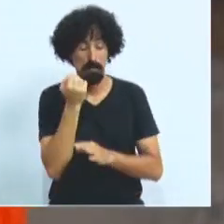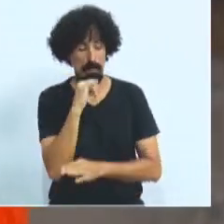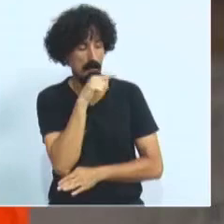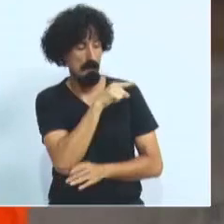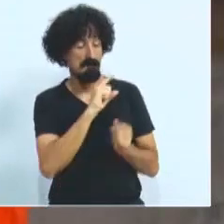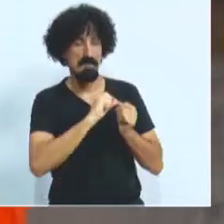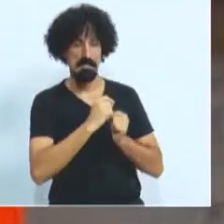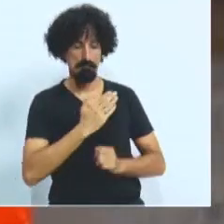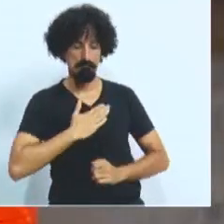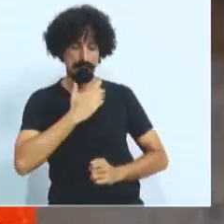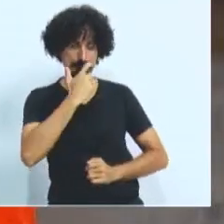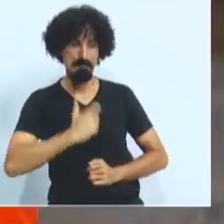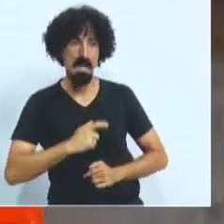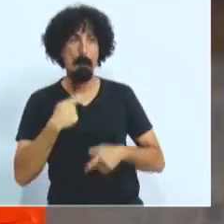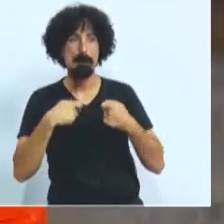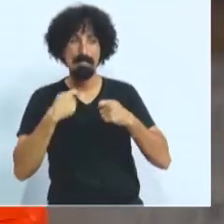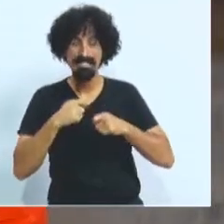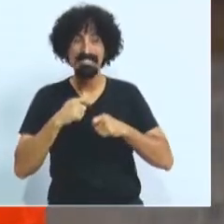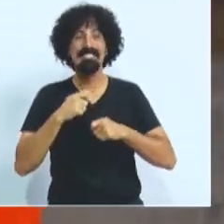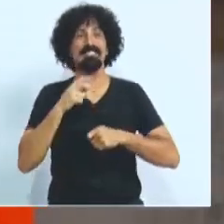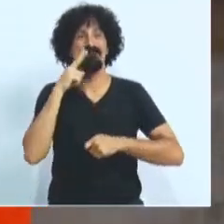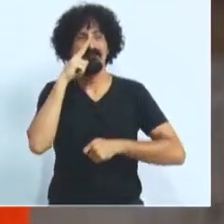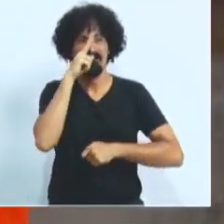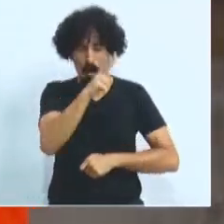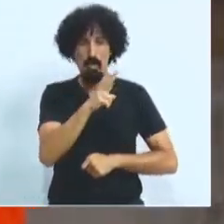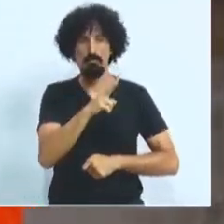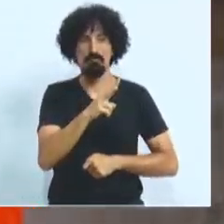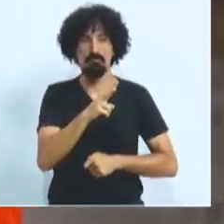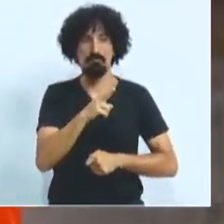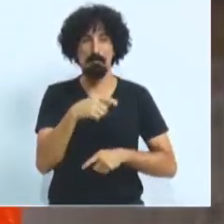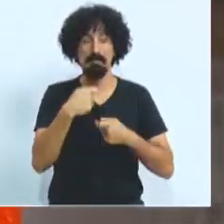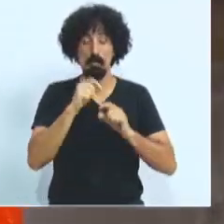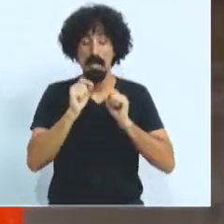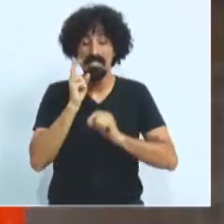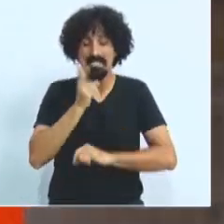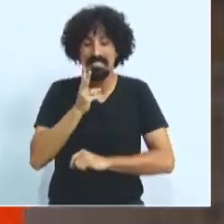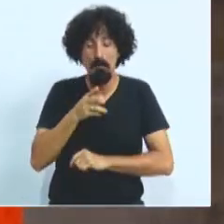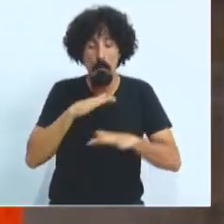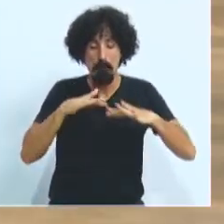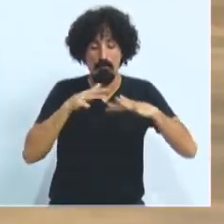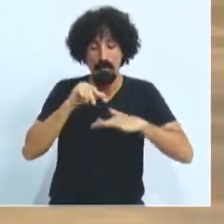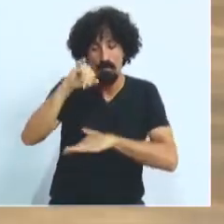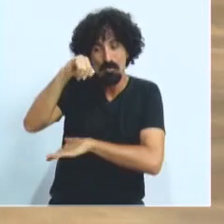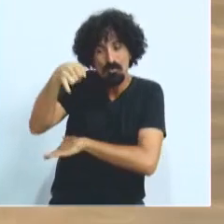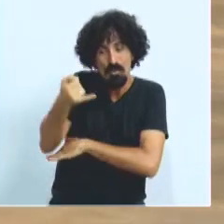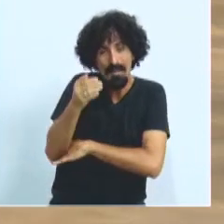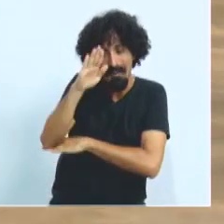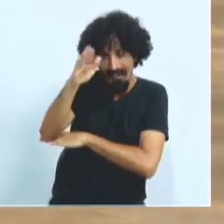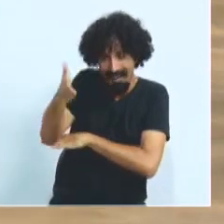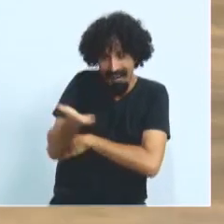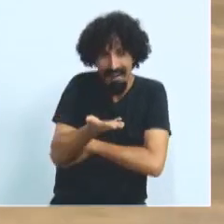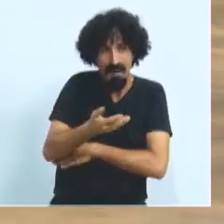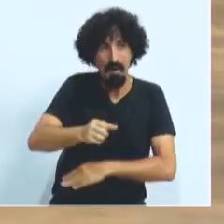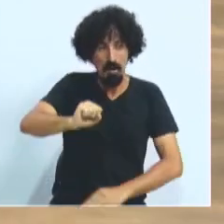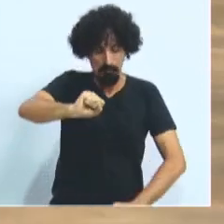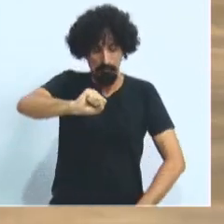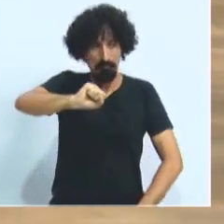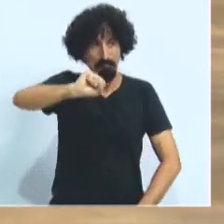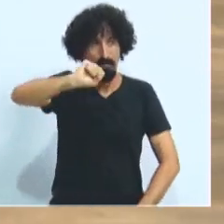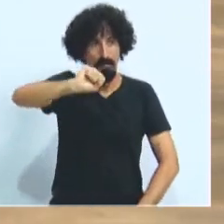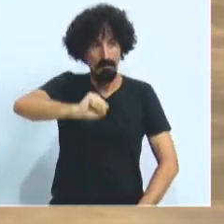toda a força que ela tiver e faz sempre esse movimento em J. Eu estou ali na pessoa fazendo... É